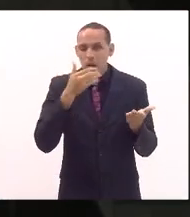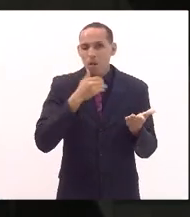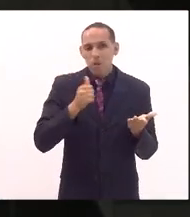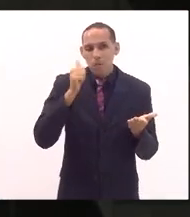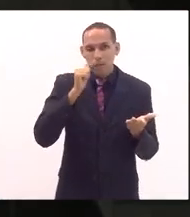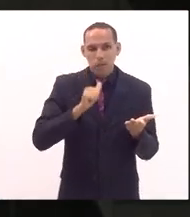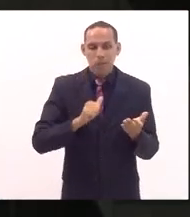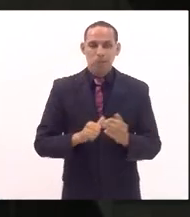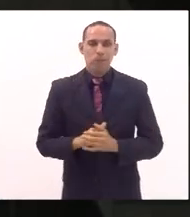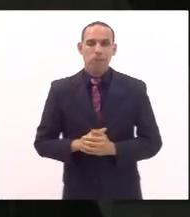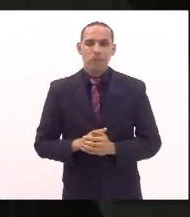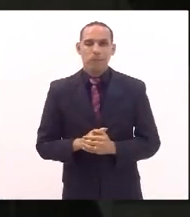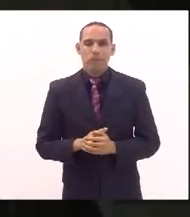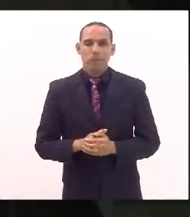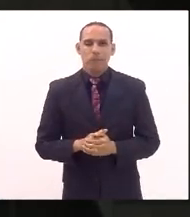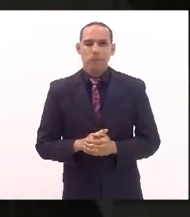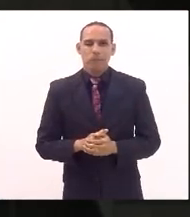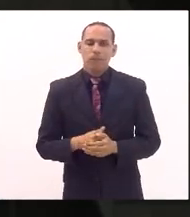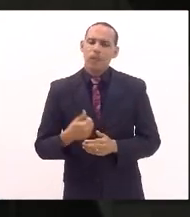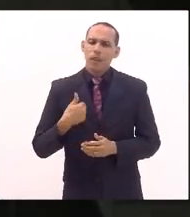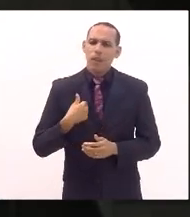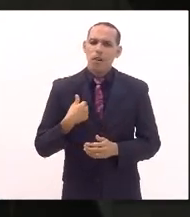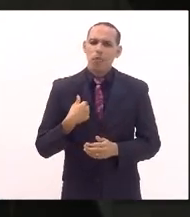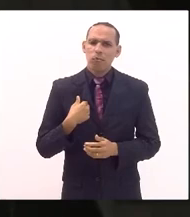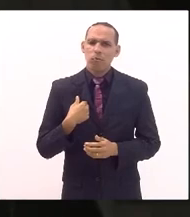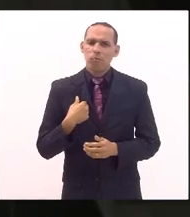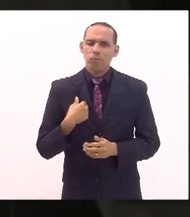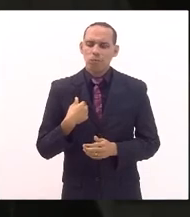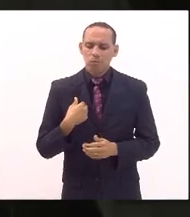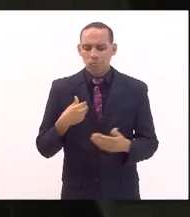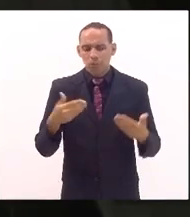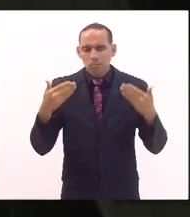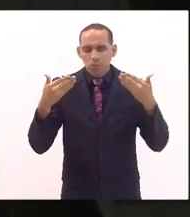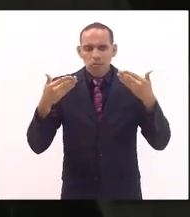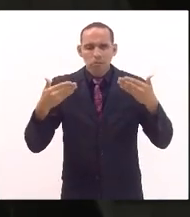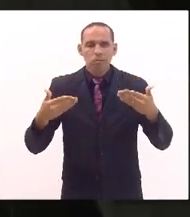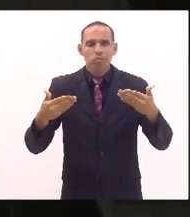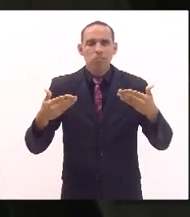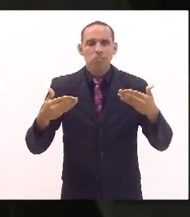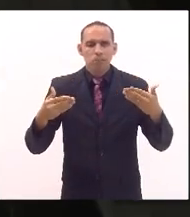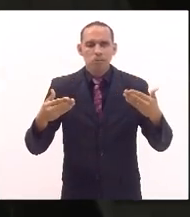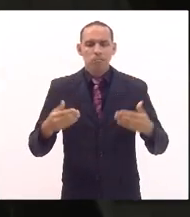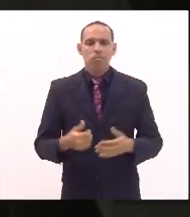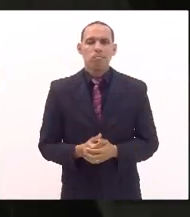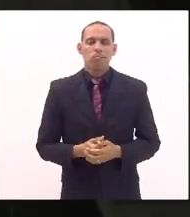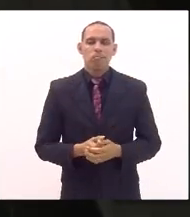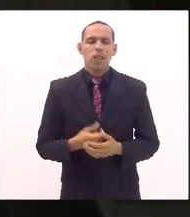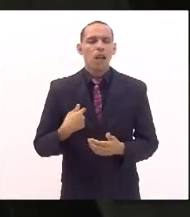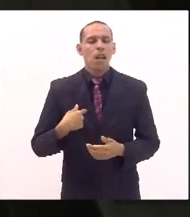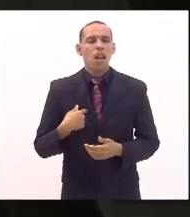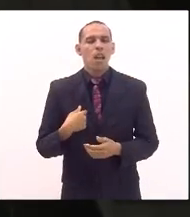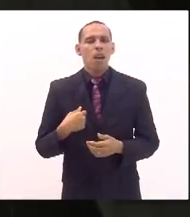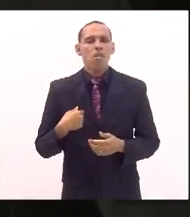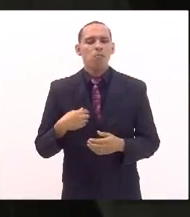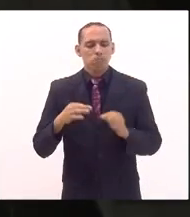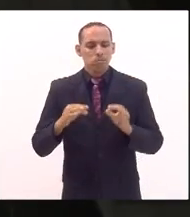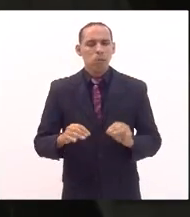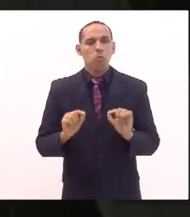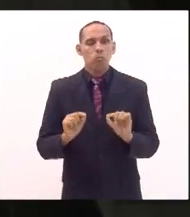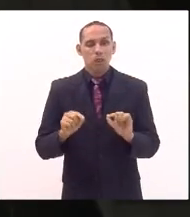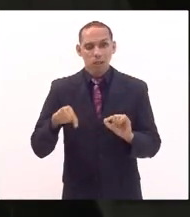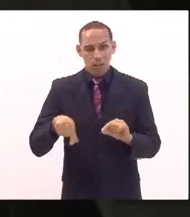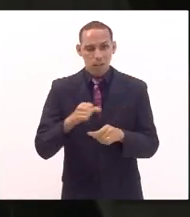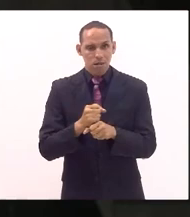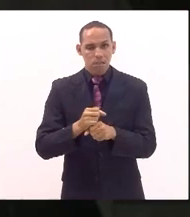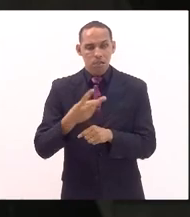tenho o clima de infestado afirmando que neste ano de dois mil e vinte e